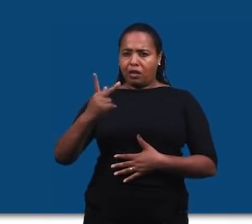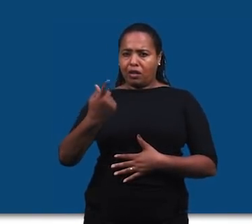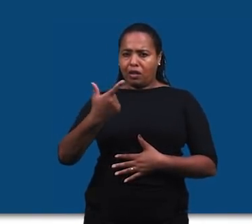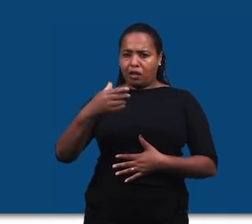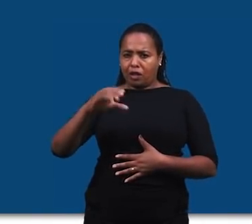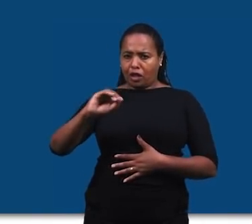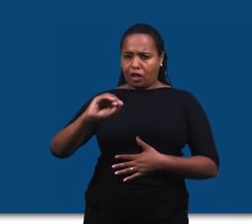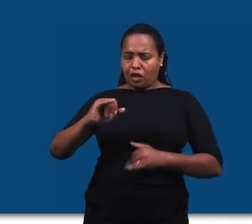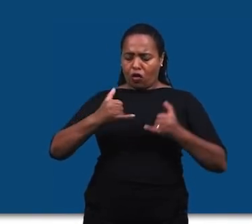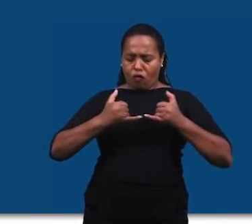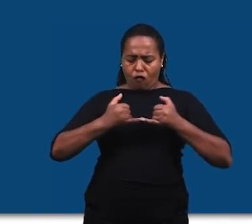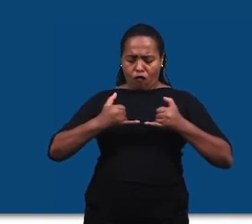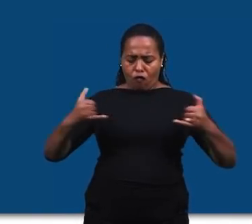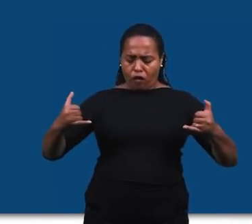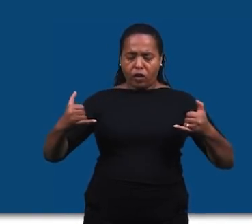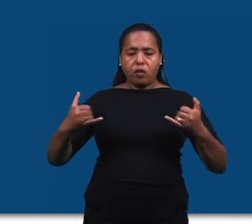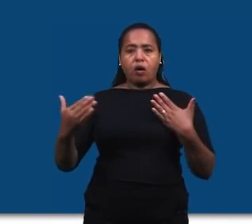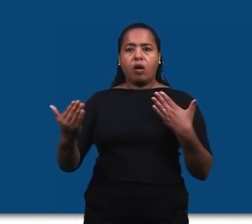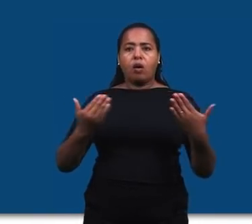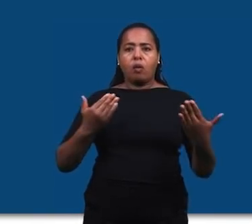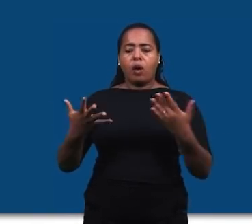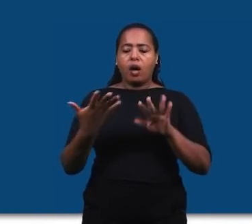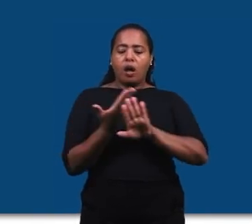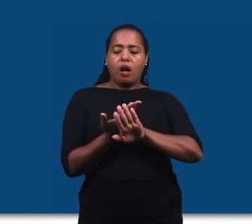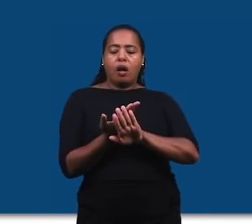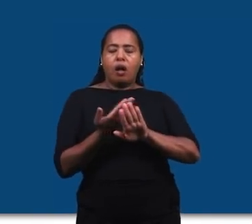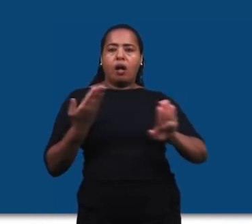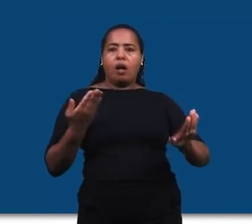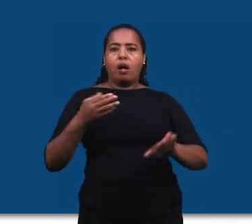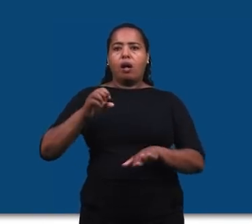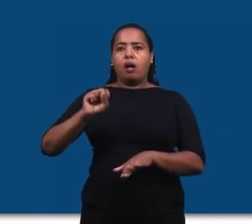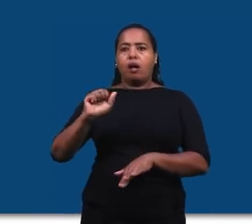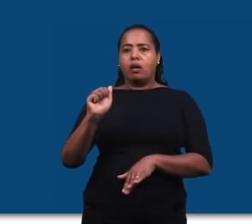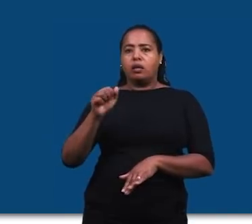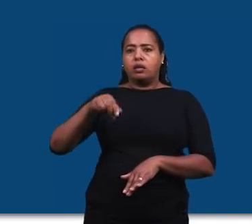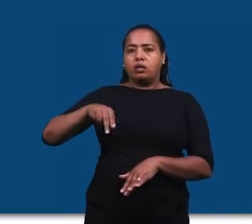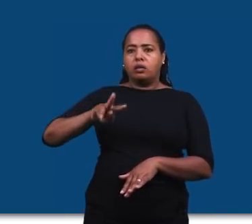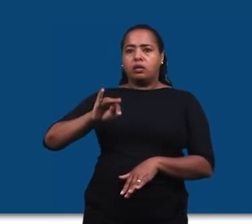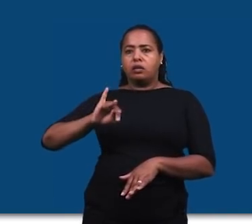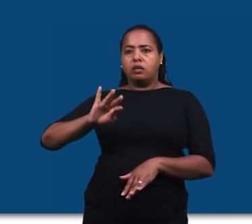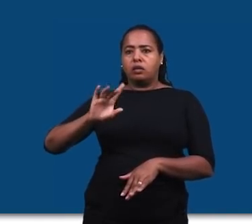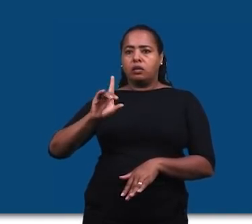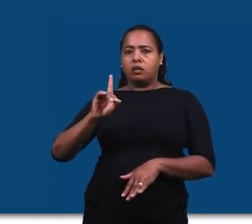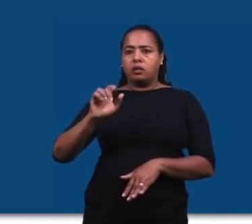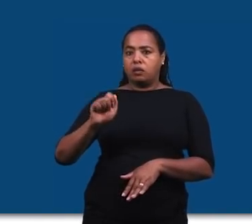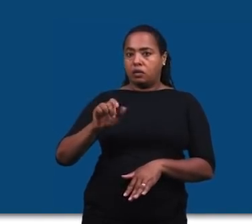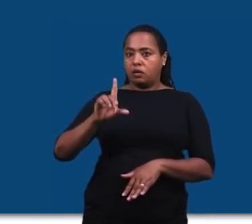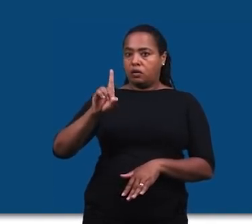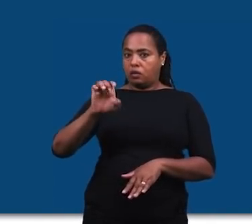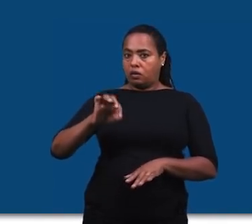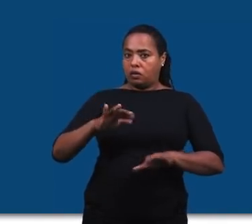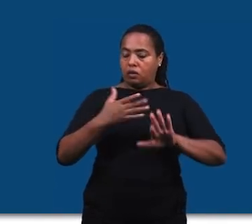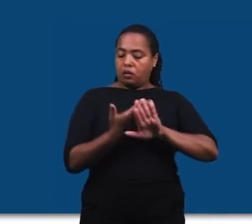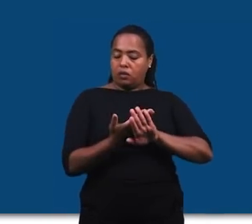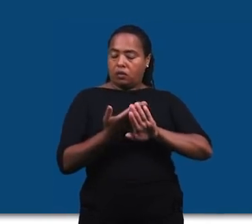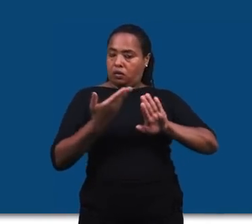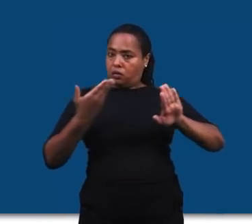Linho fino fala de santidade e pureza.